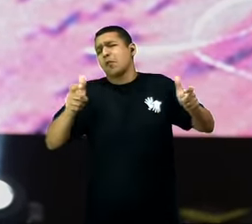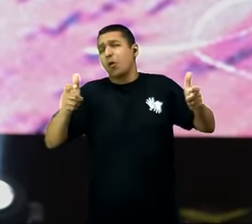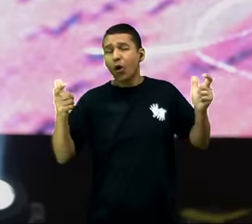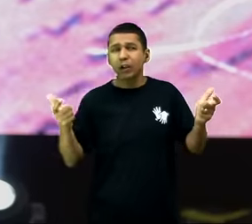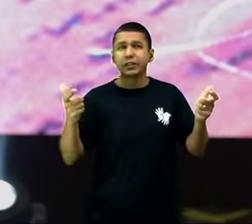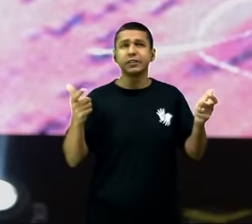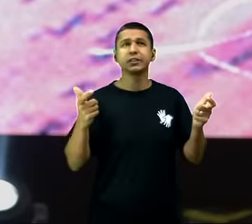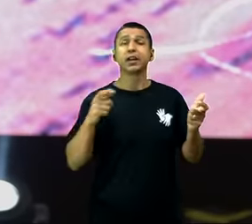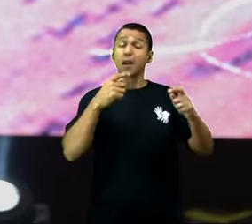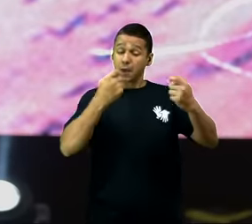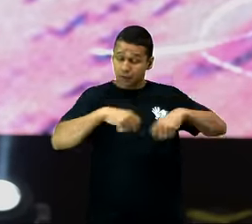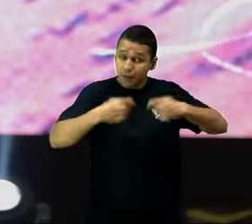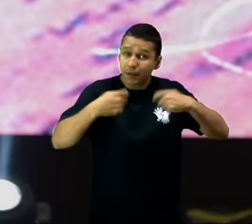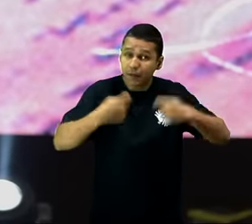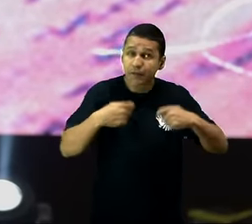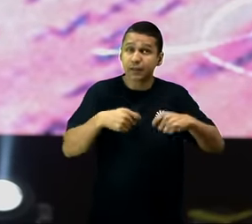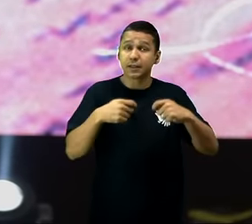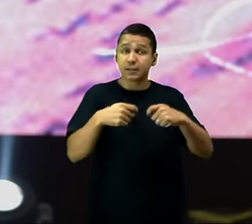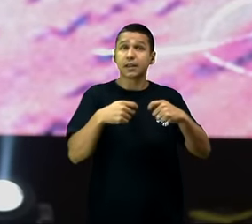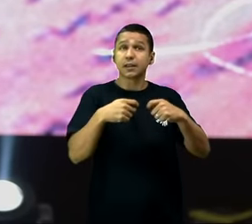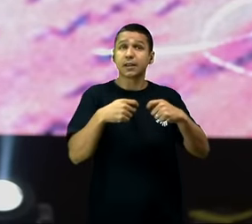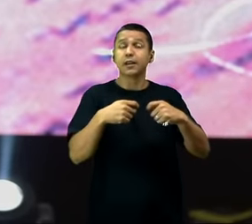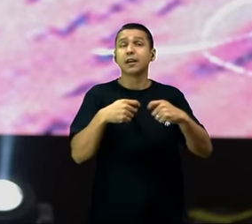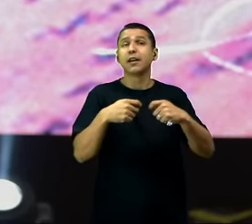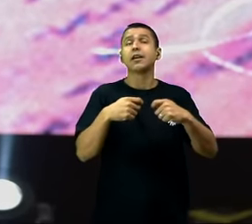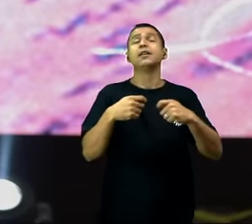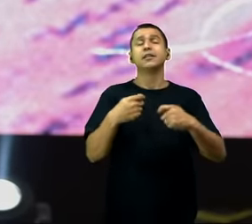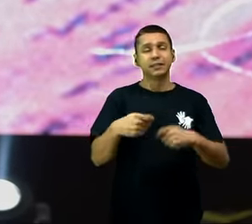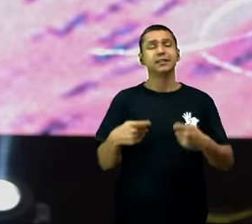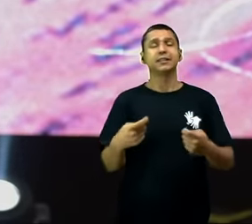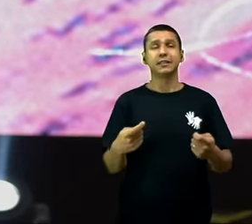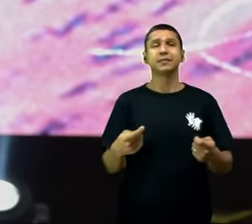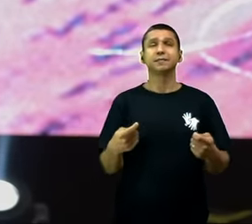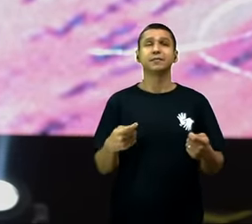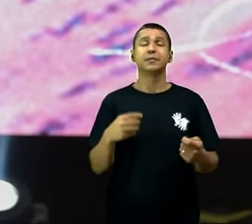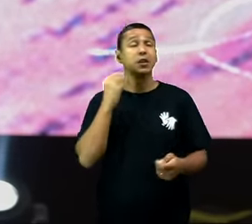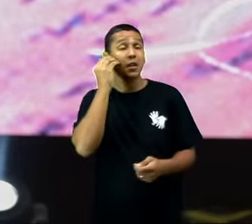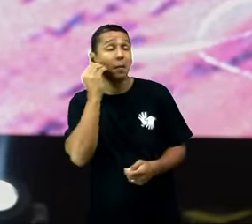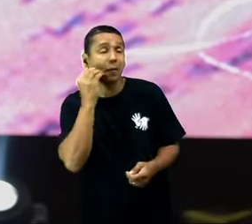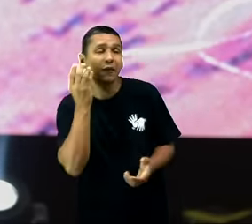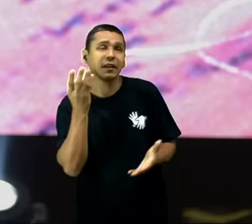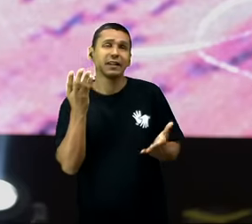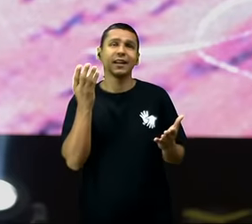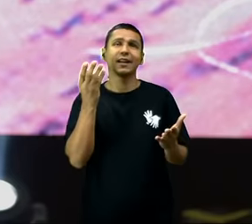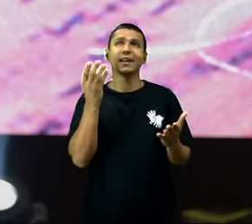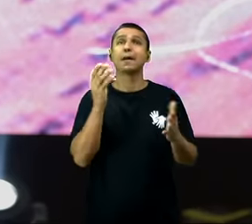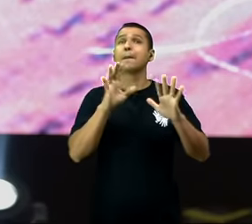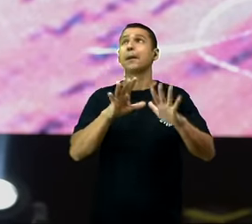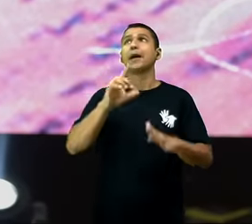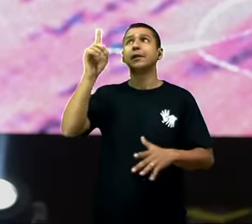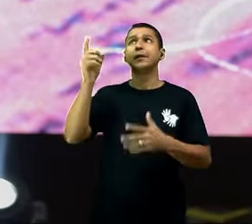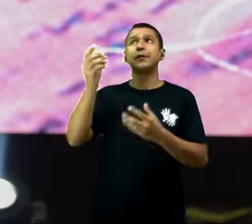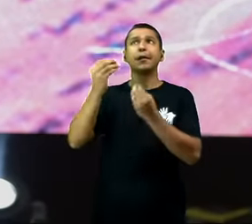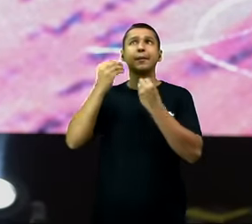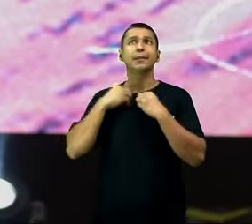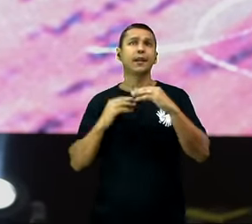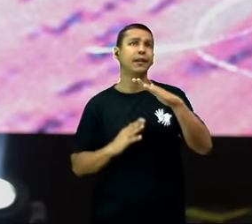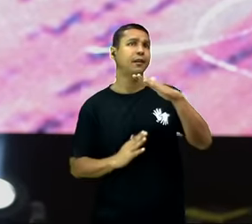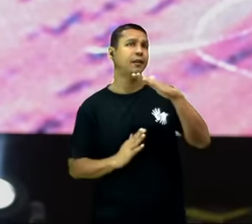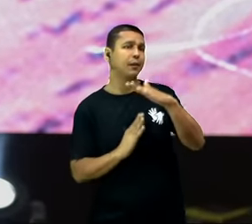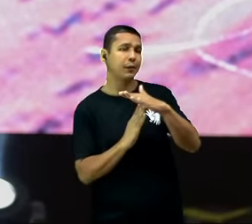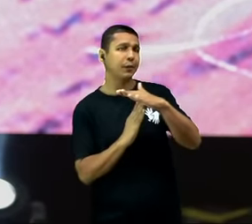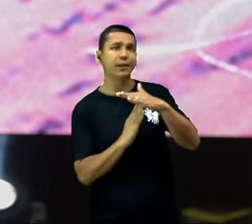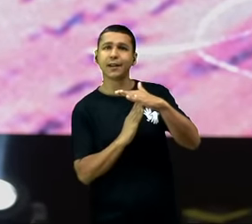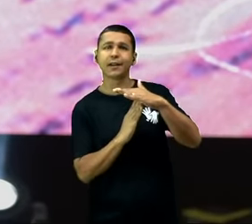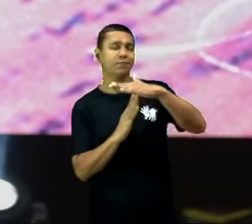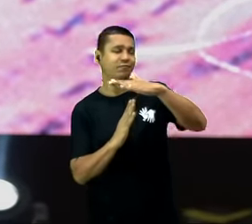Diga assim: olha, eu vou aproveitar, eu vou precisar, mas Deus não vai me dar no limite. Diga comigo assim: olha, Deus vai me dar